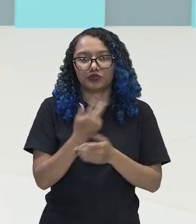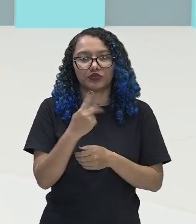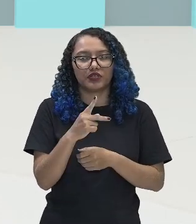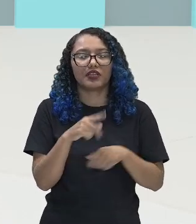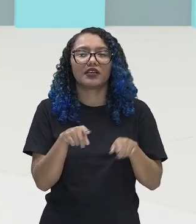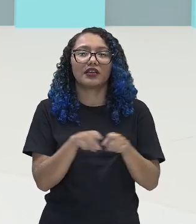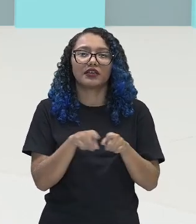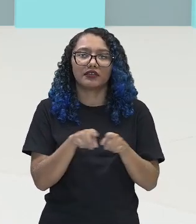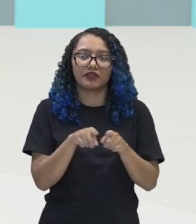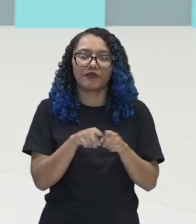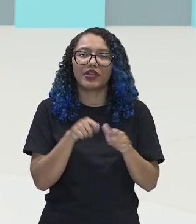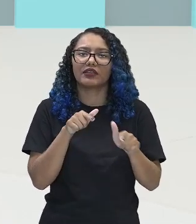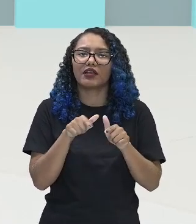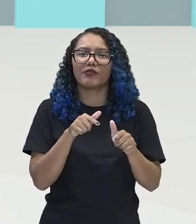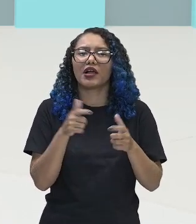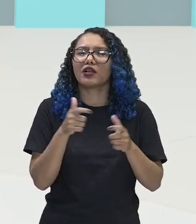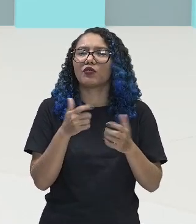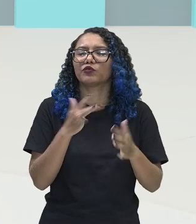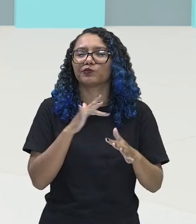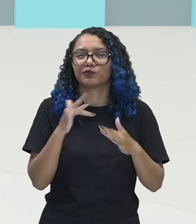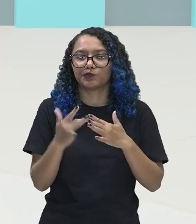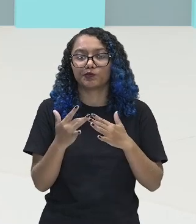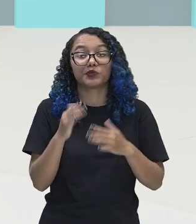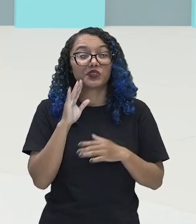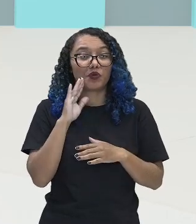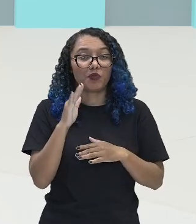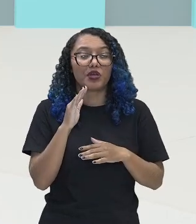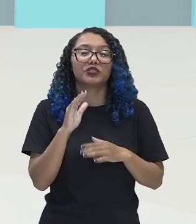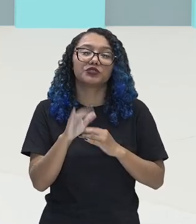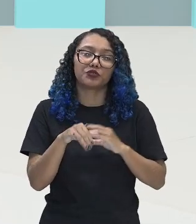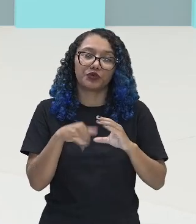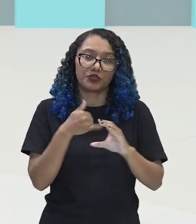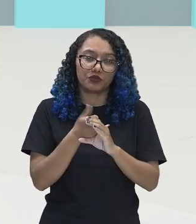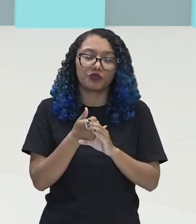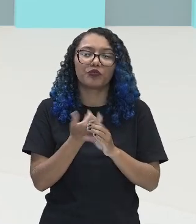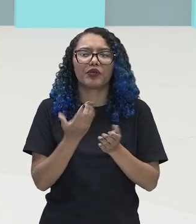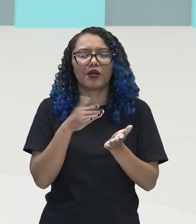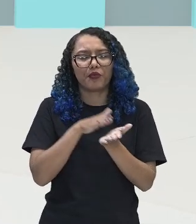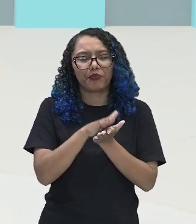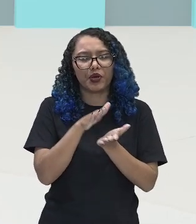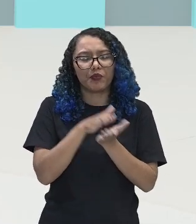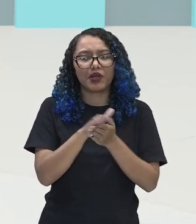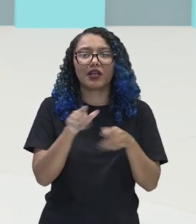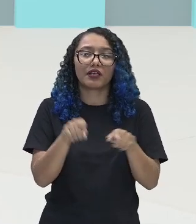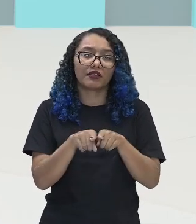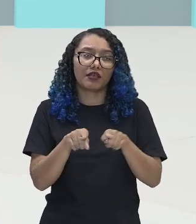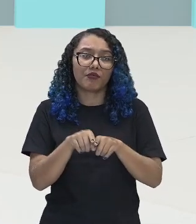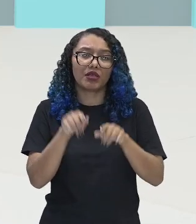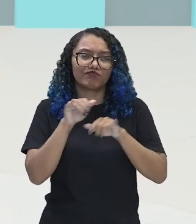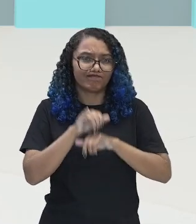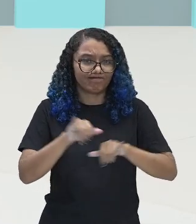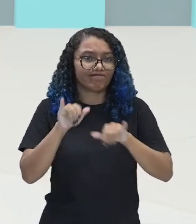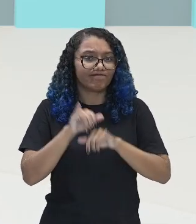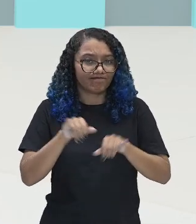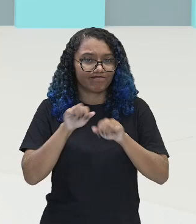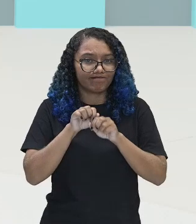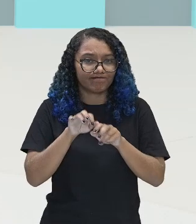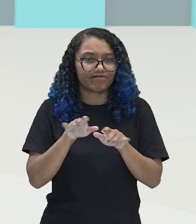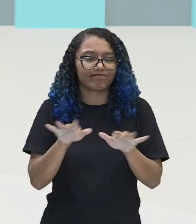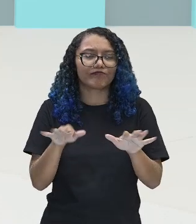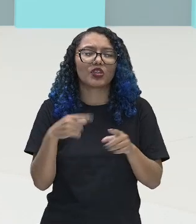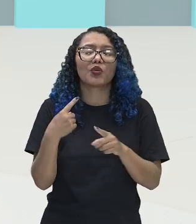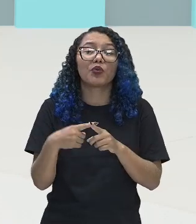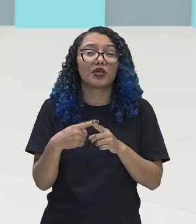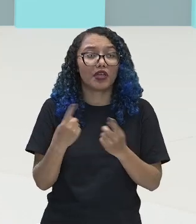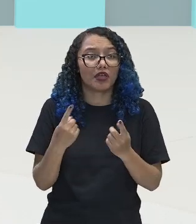redes sociais, sobretudo com o YouTube, para fazer essas publicações e talvez até, gente, espalhar, porque afinal